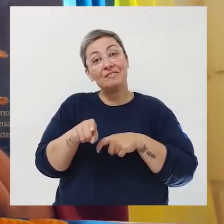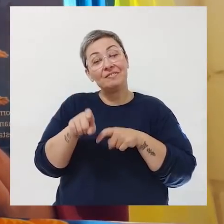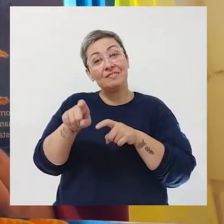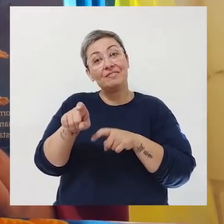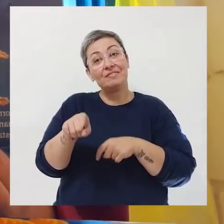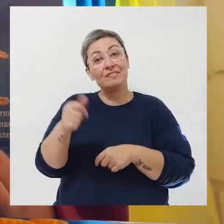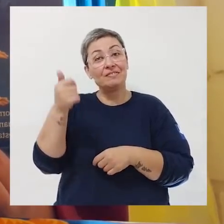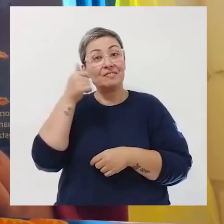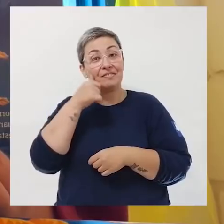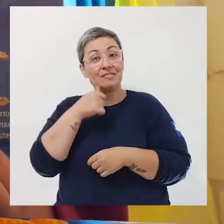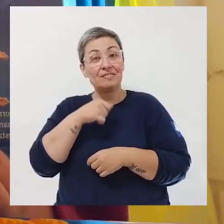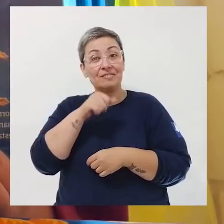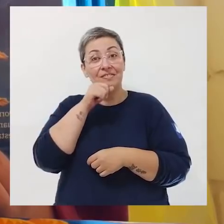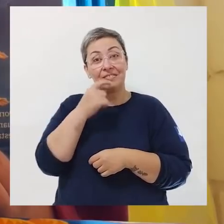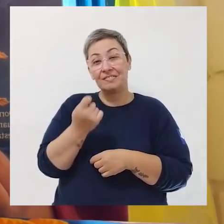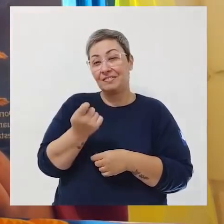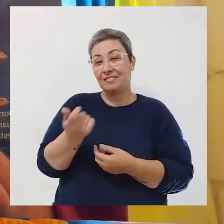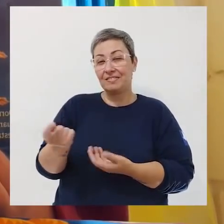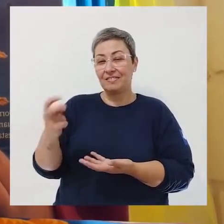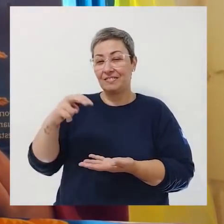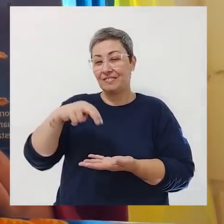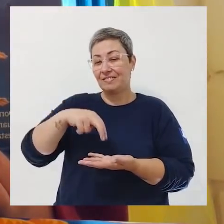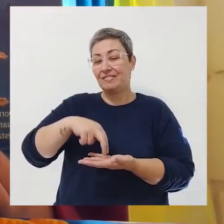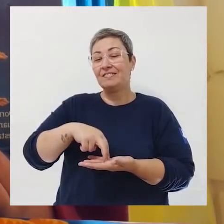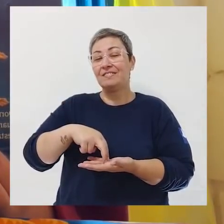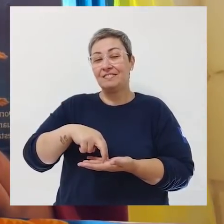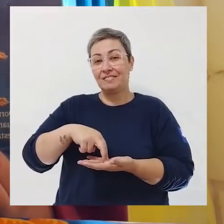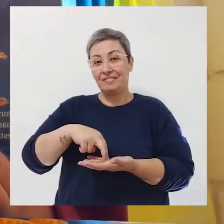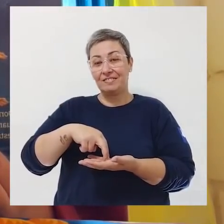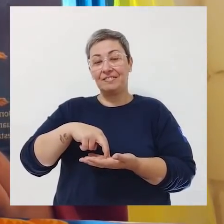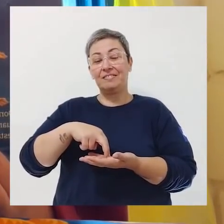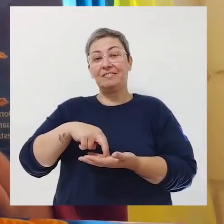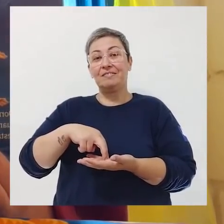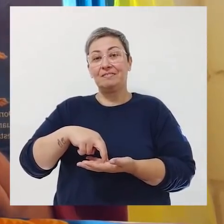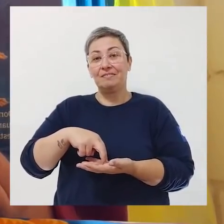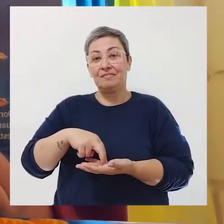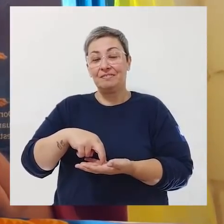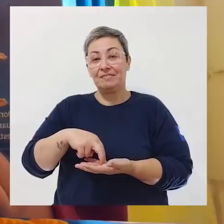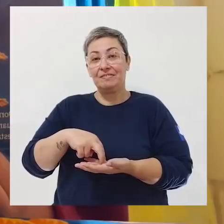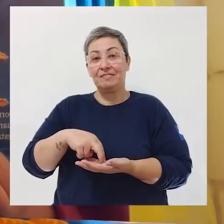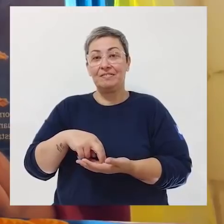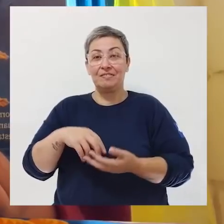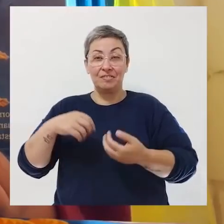Papai foi pra roça, mamãe já vem já já.